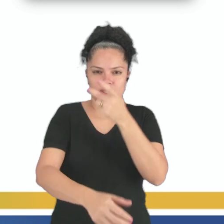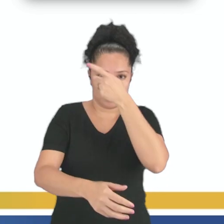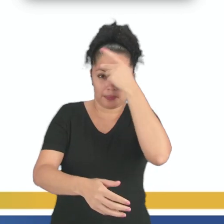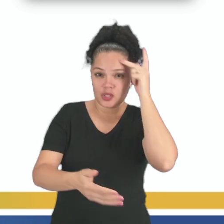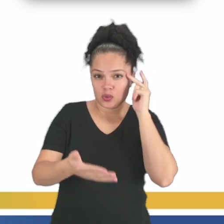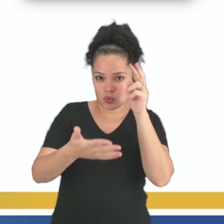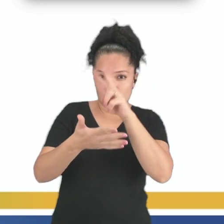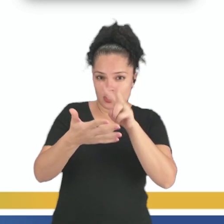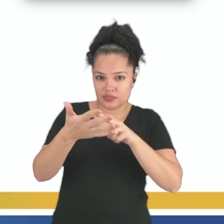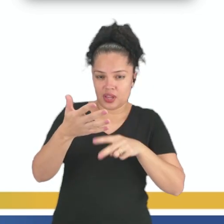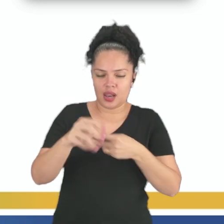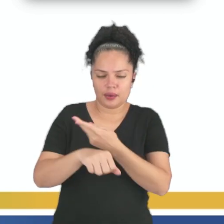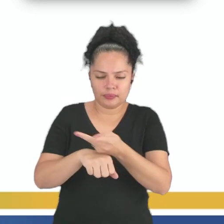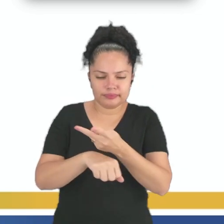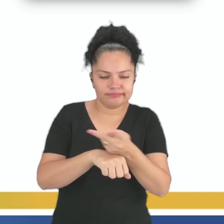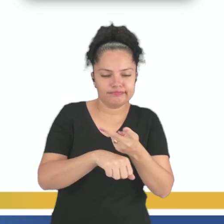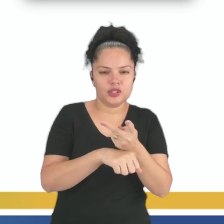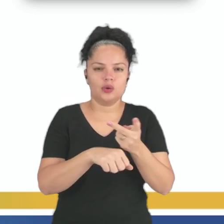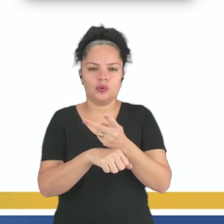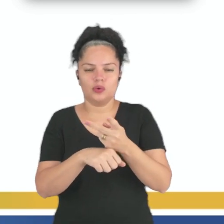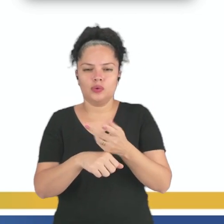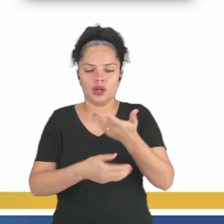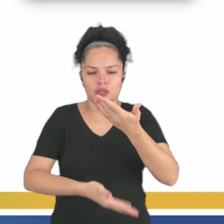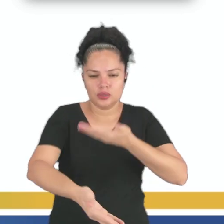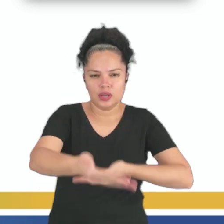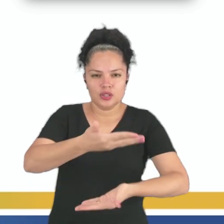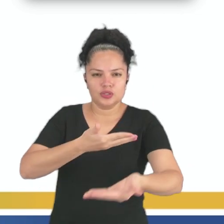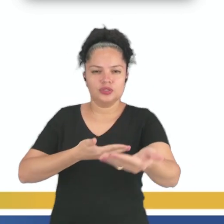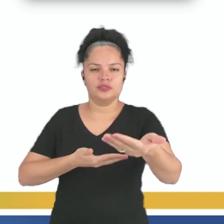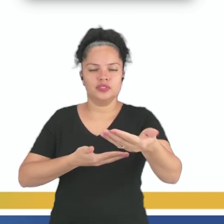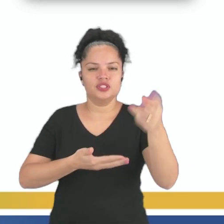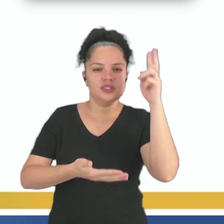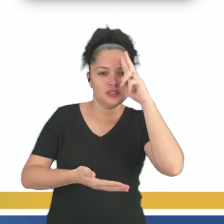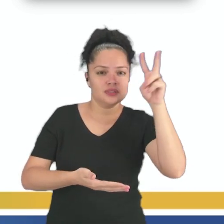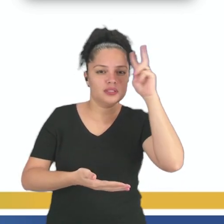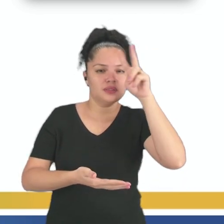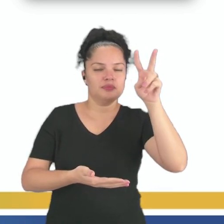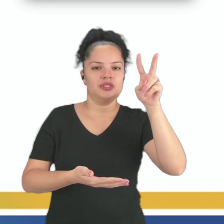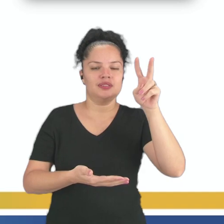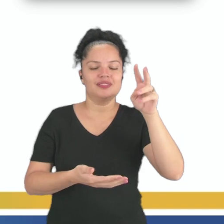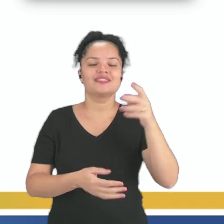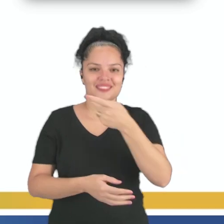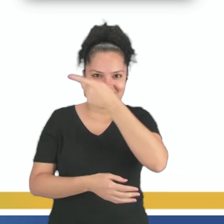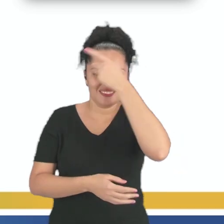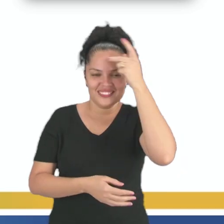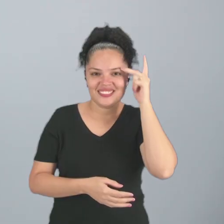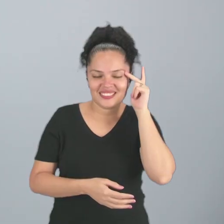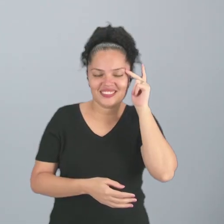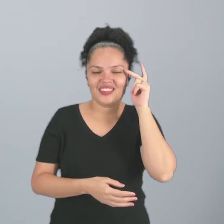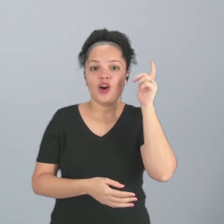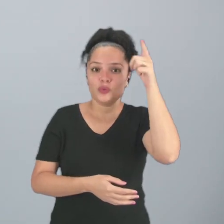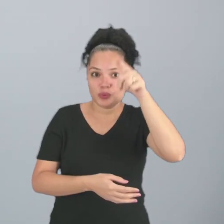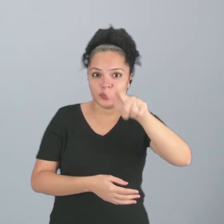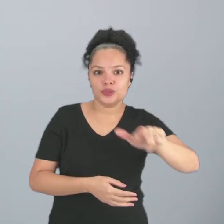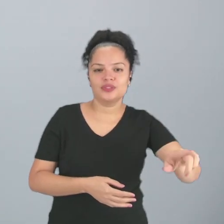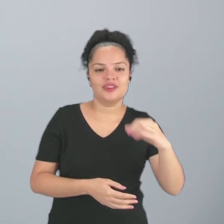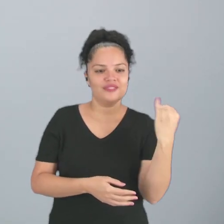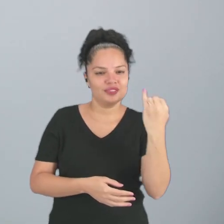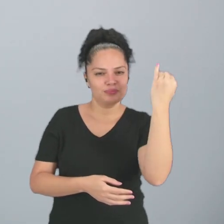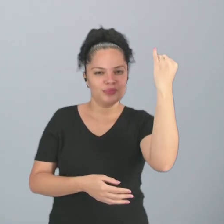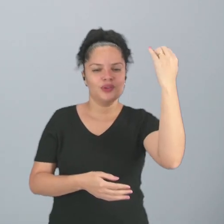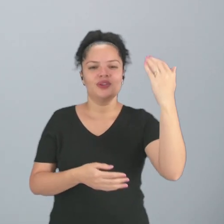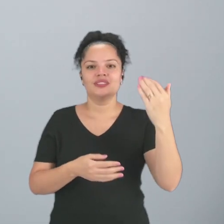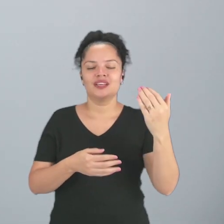leitor, procurando levá-lo a compartilhar suas lembranças. Então, pessoal, novamente, é importante